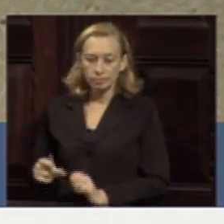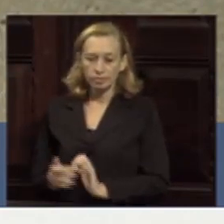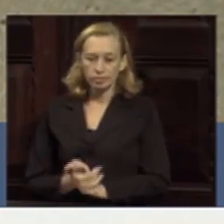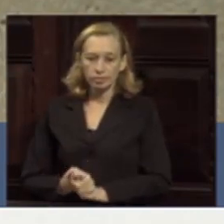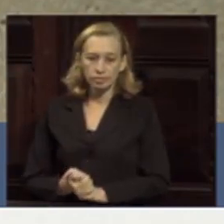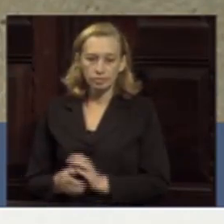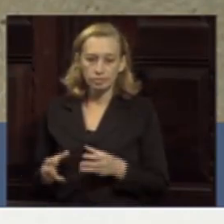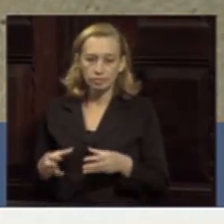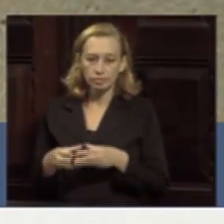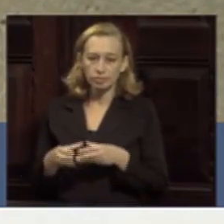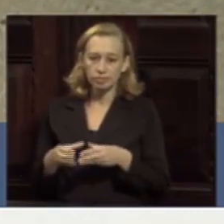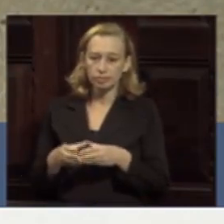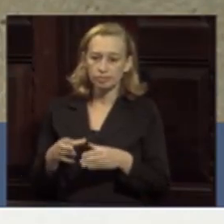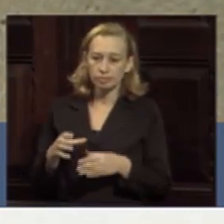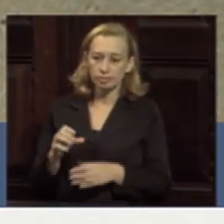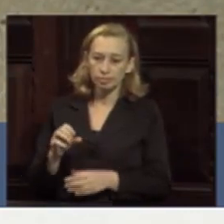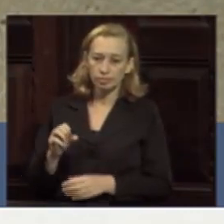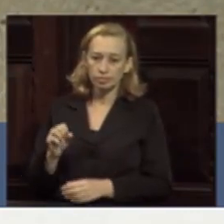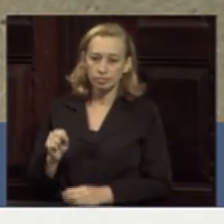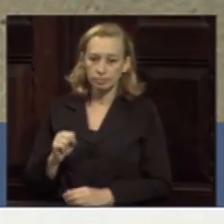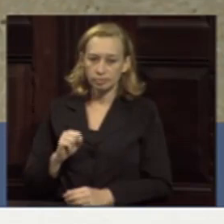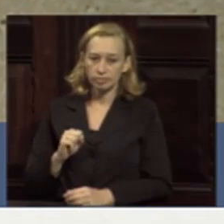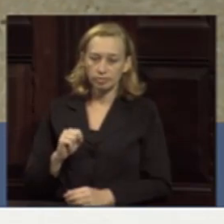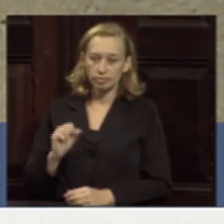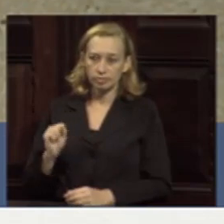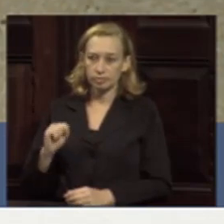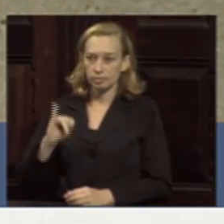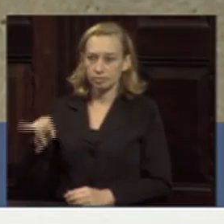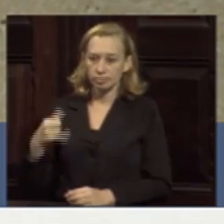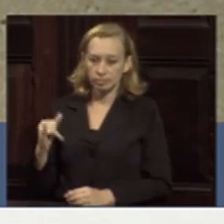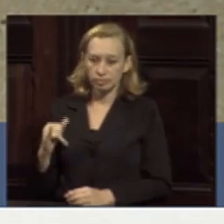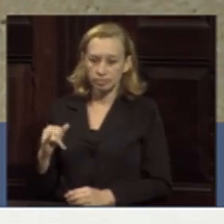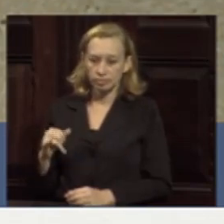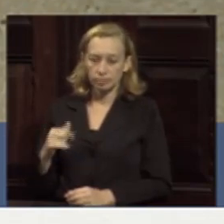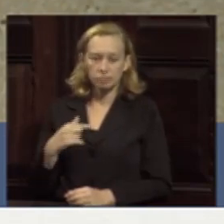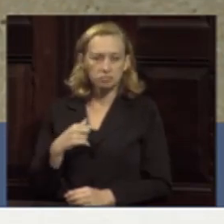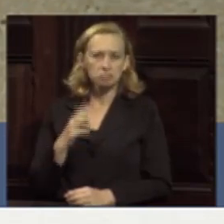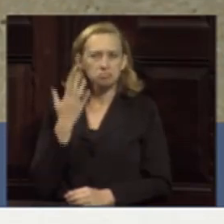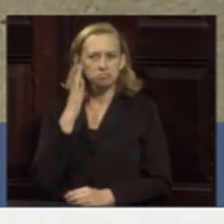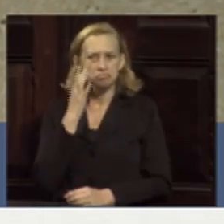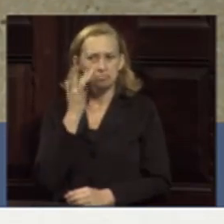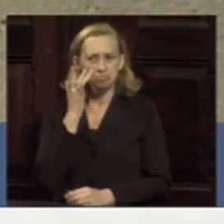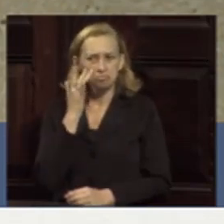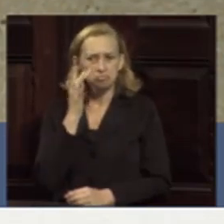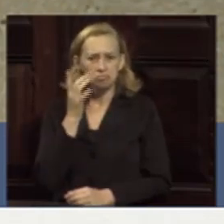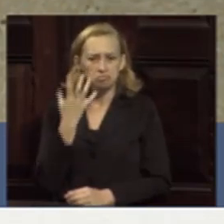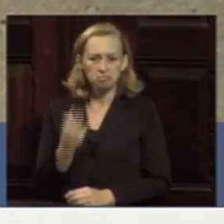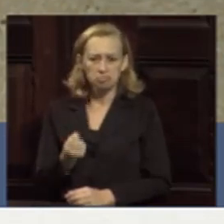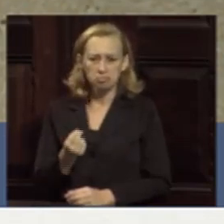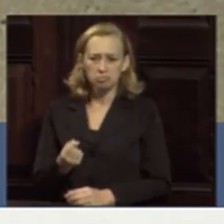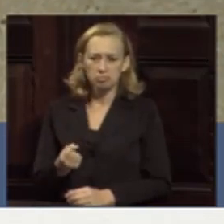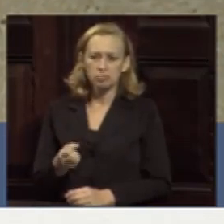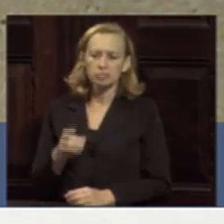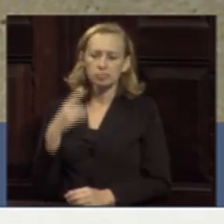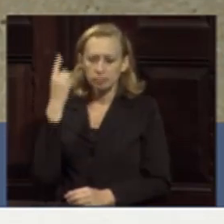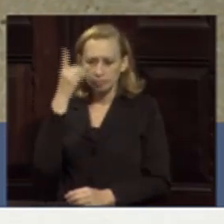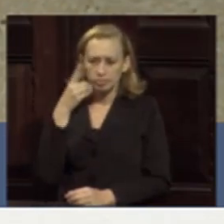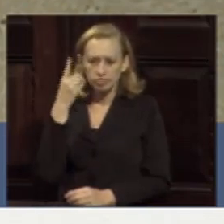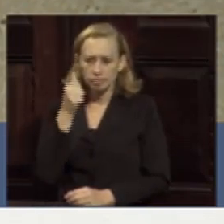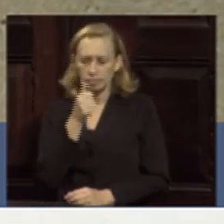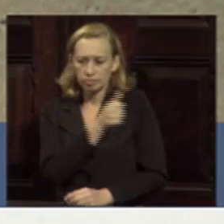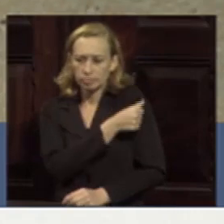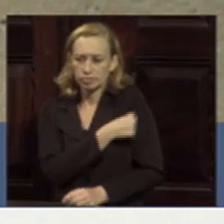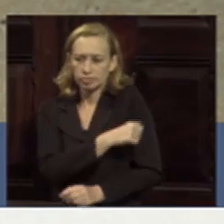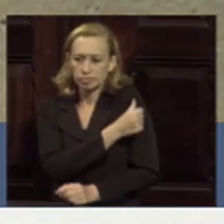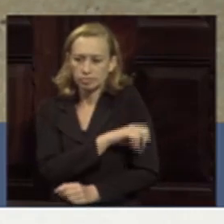deu parecer favorável às 6 emendas. Eu, como autor, concordo. A deputada enfermeira Rejane,